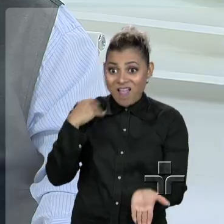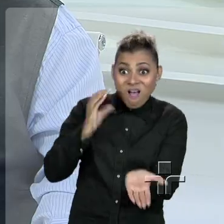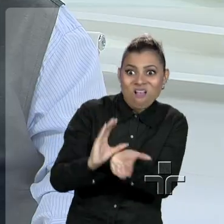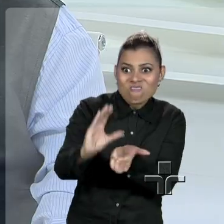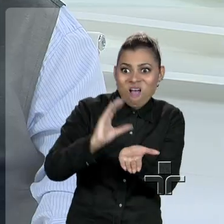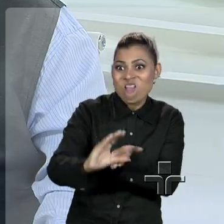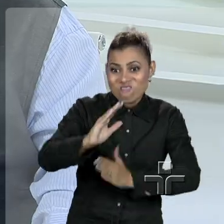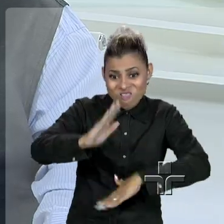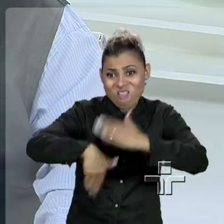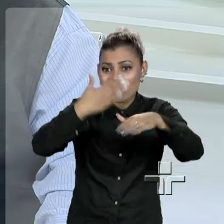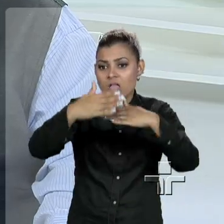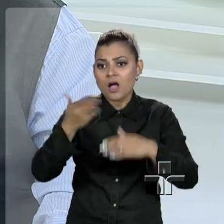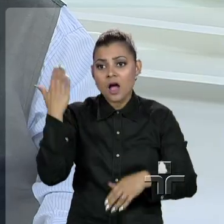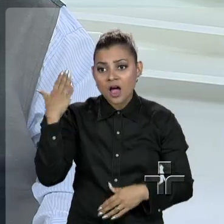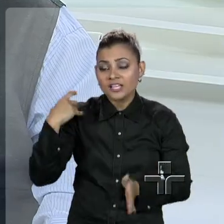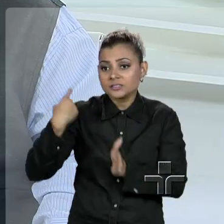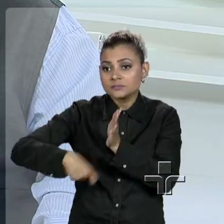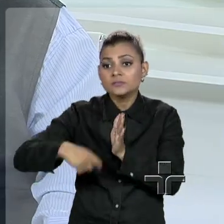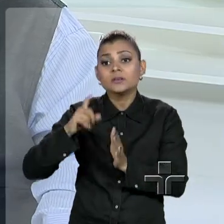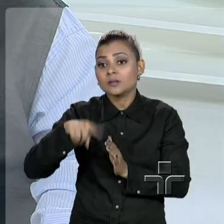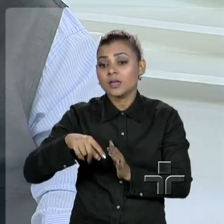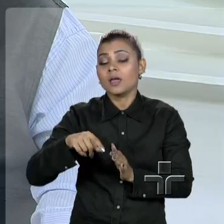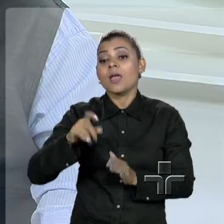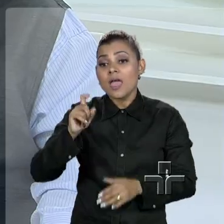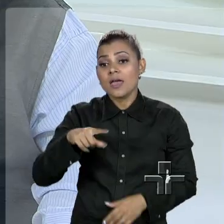carga tributária era 25%.